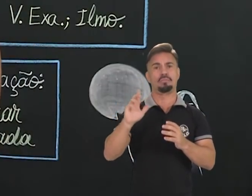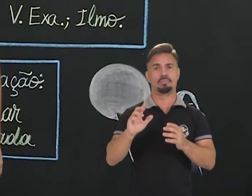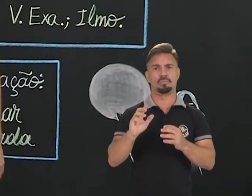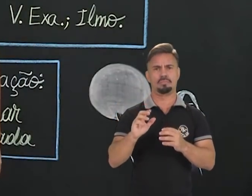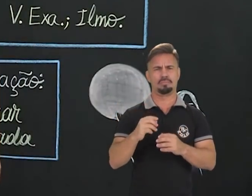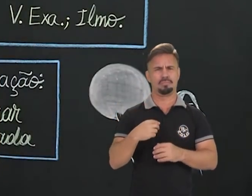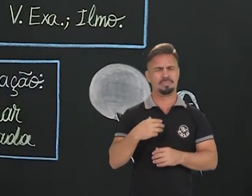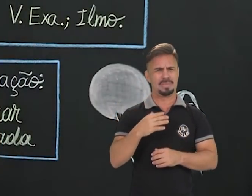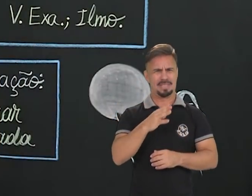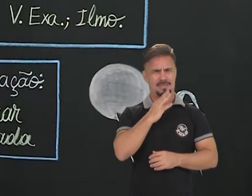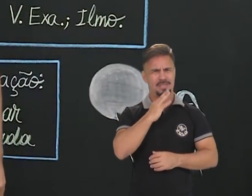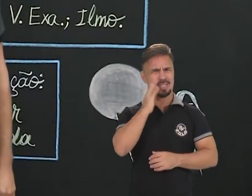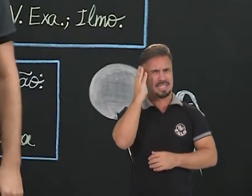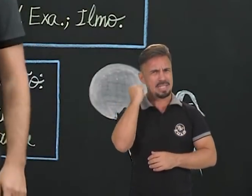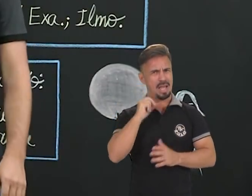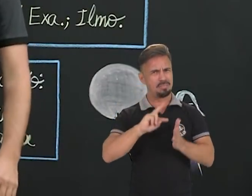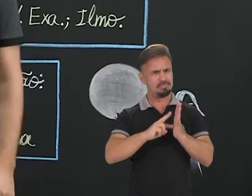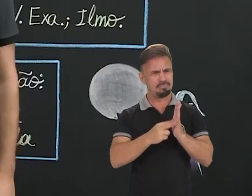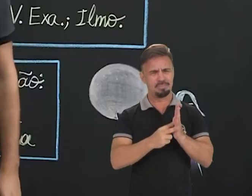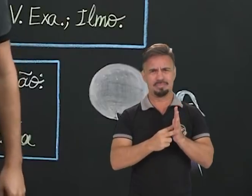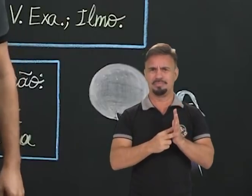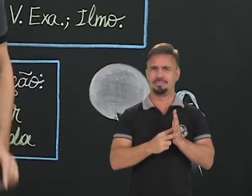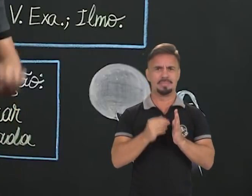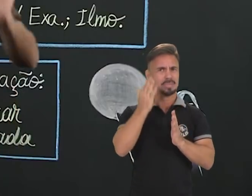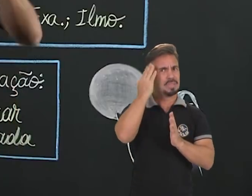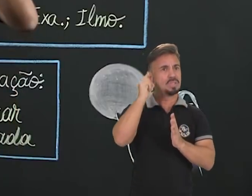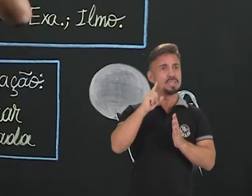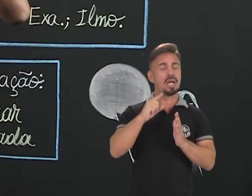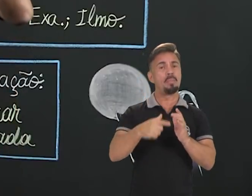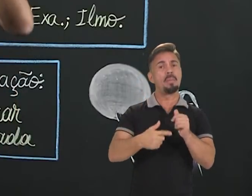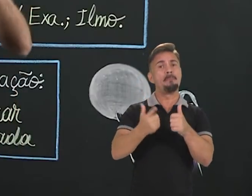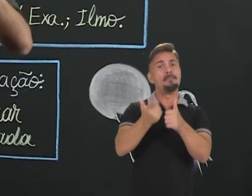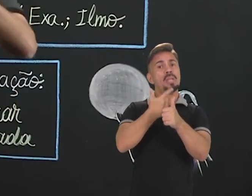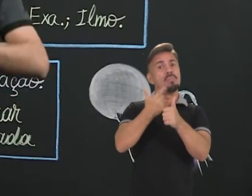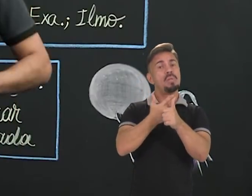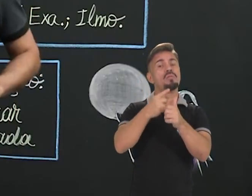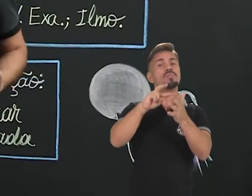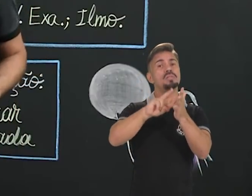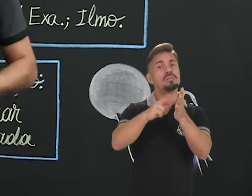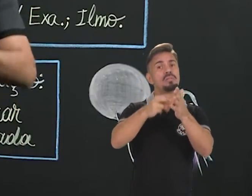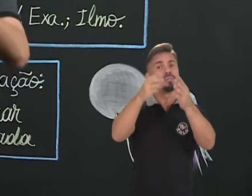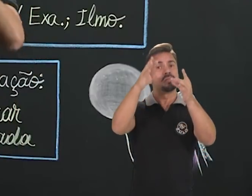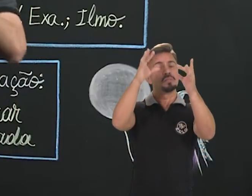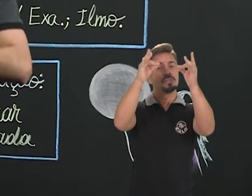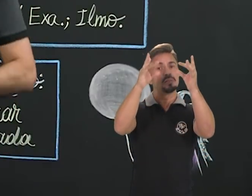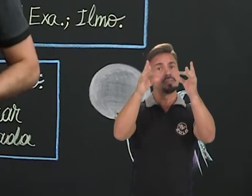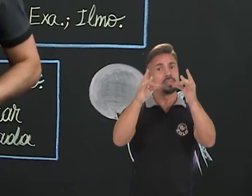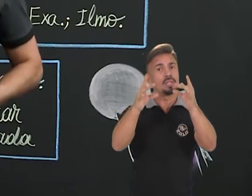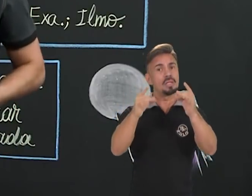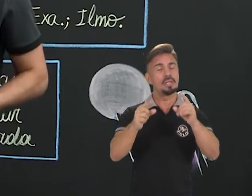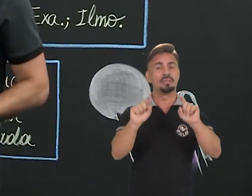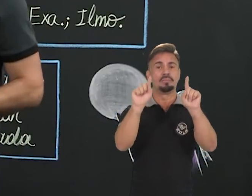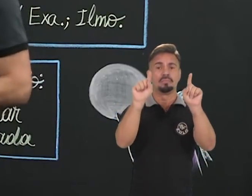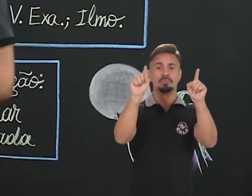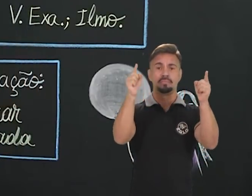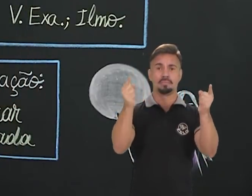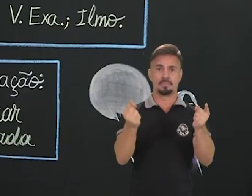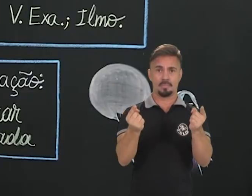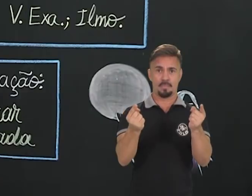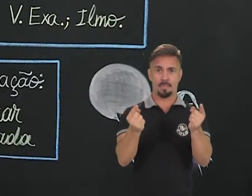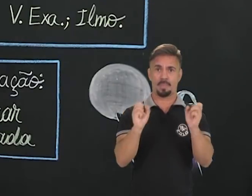todo mundo que vai ler o seu texto já sabe do que se trata. Faça a descrição dessa sigla entre parênteses,